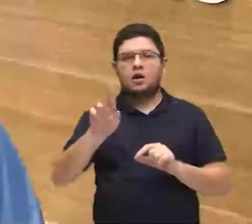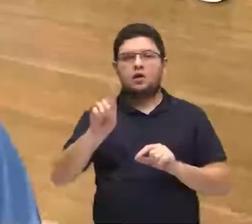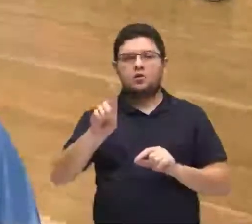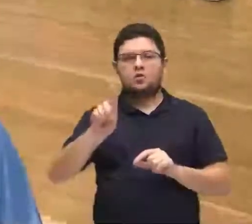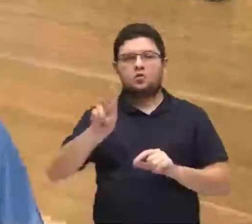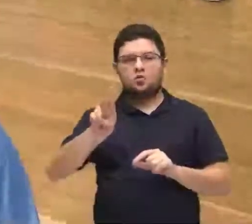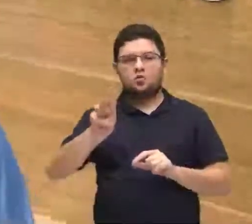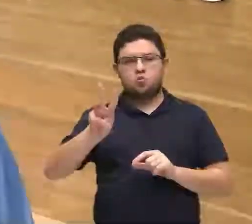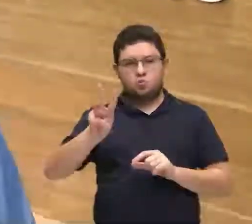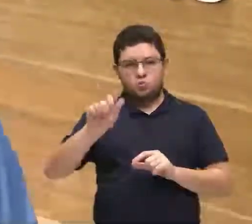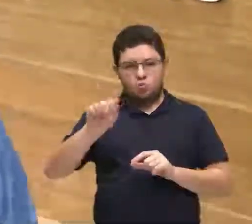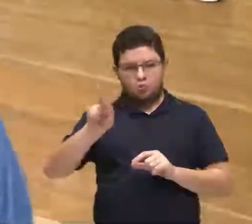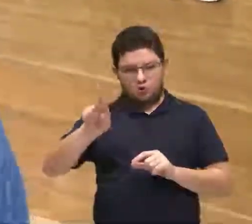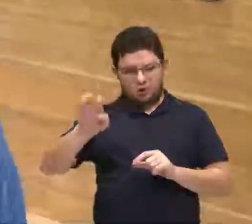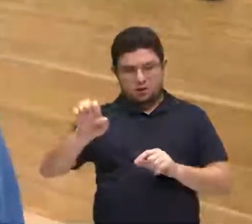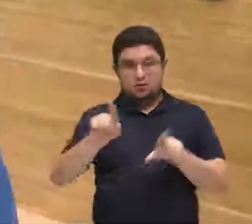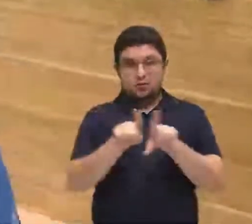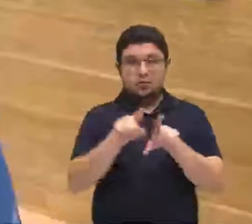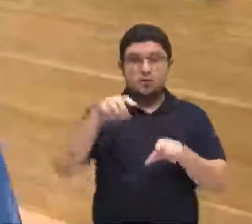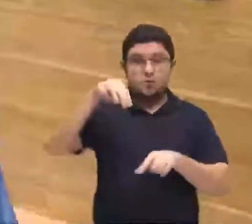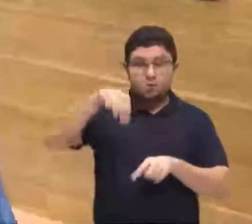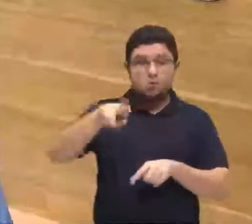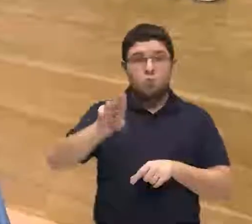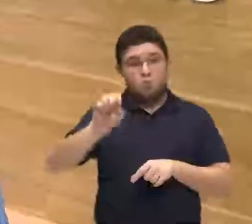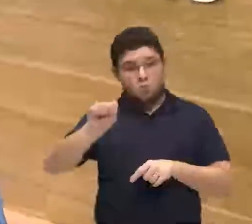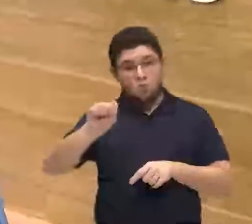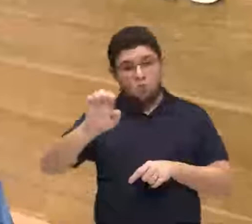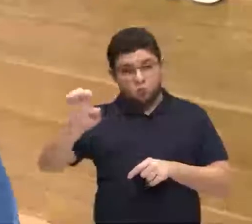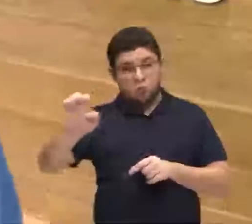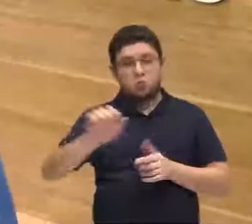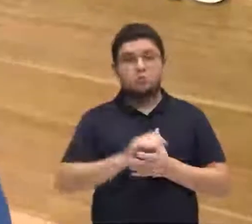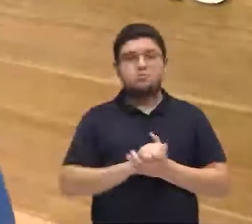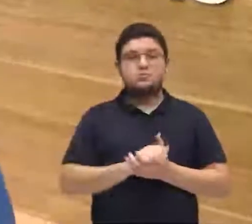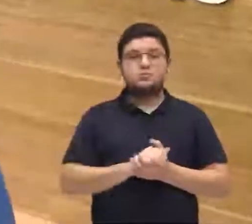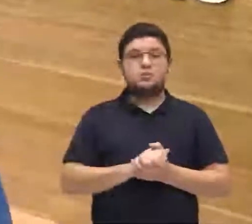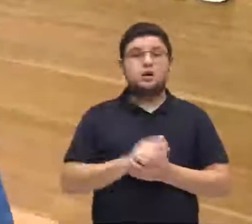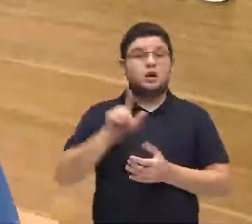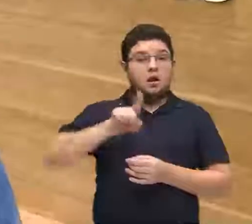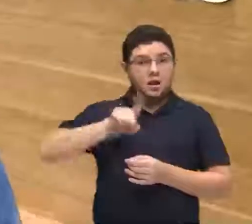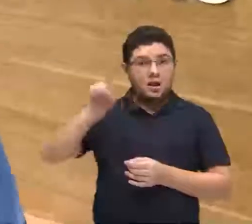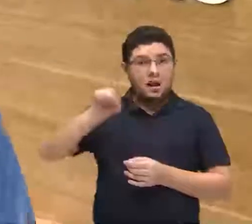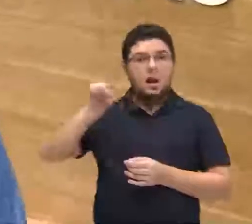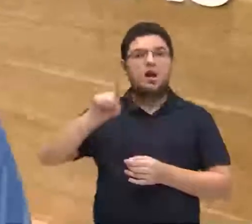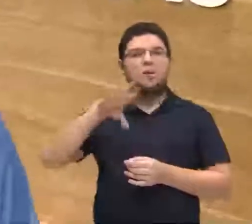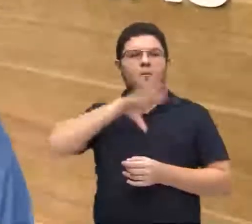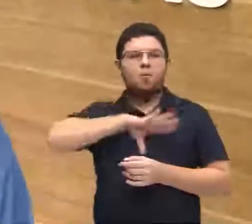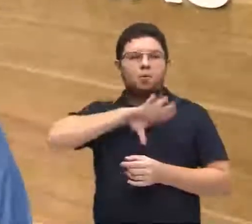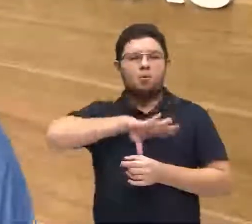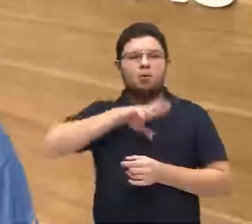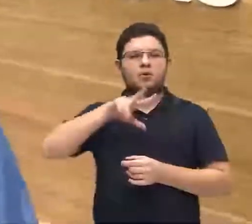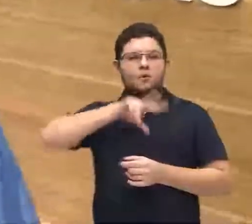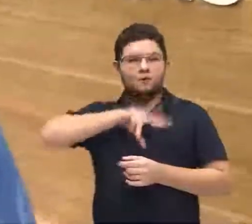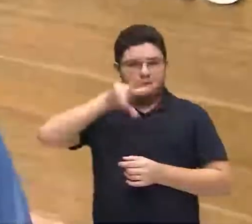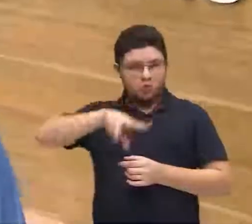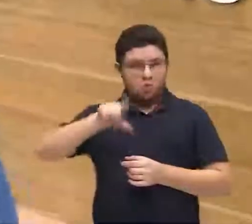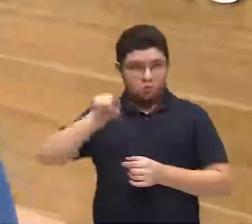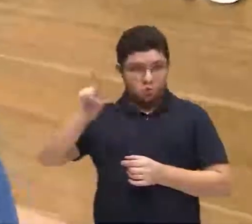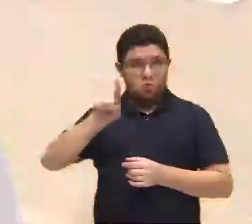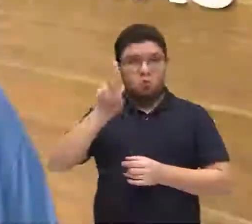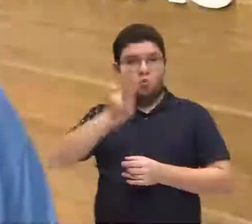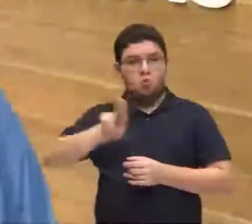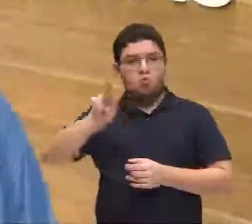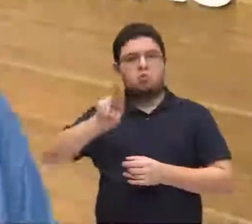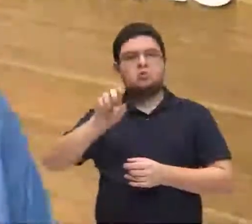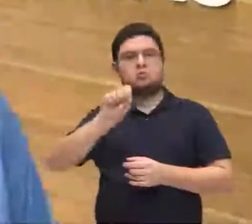o mouse, o site, por exemplo, no português de Portugal é sítio, né, que eles traduzem realmente cada um desses